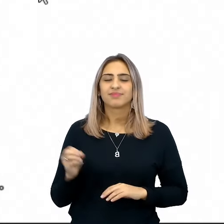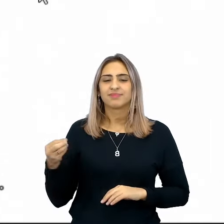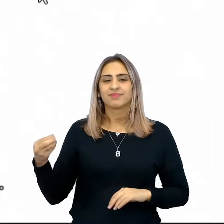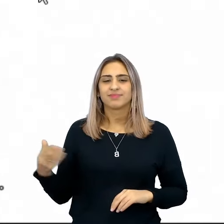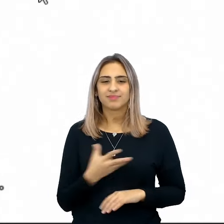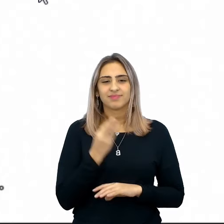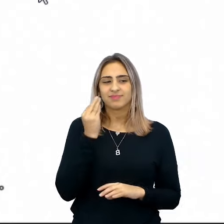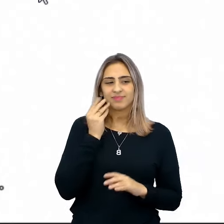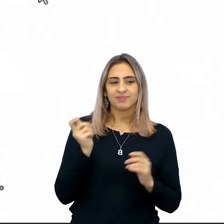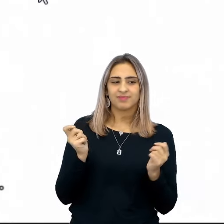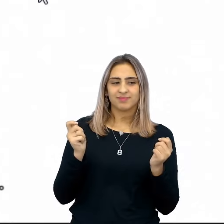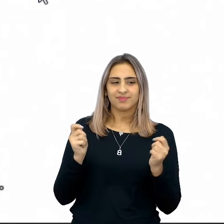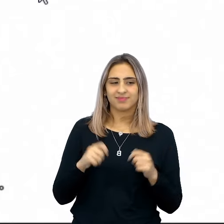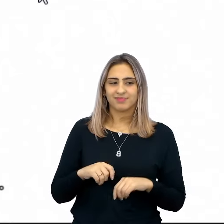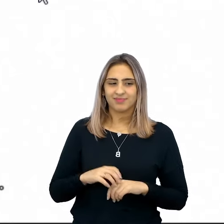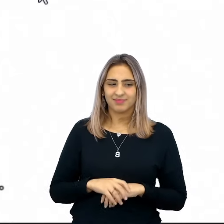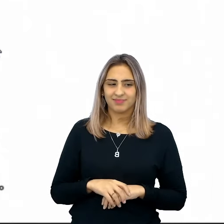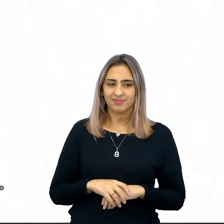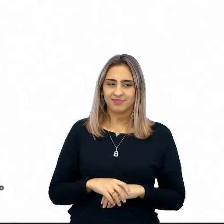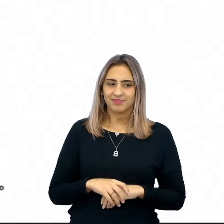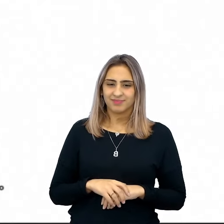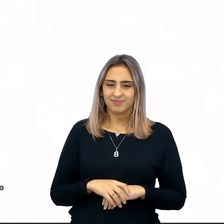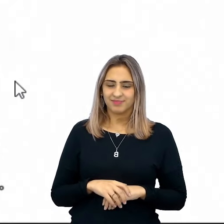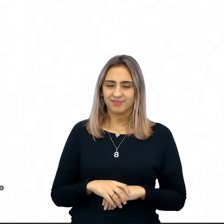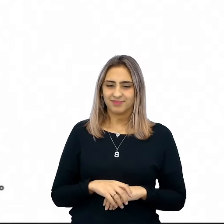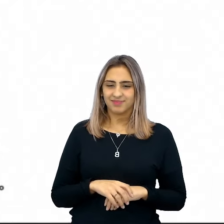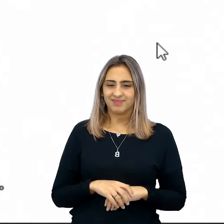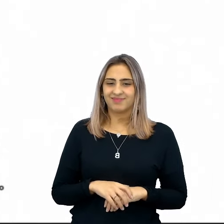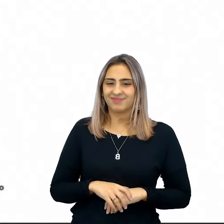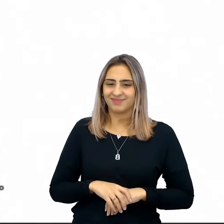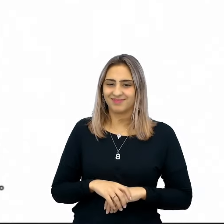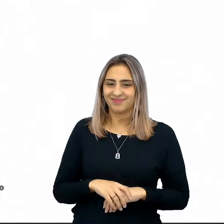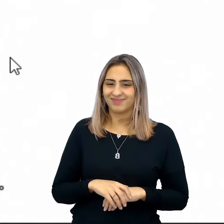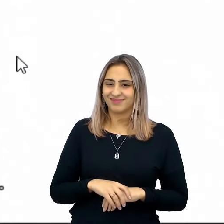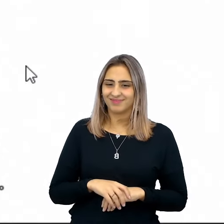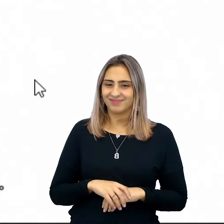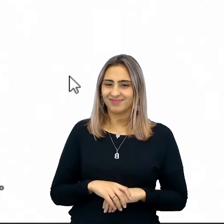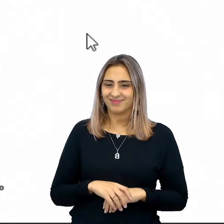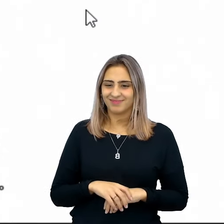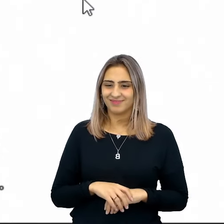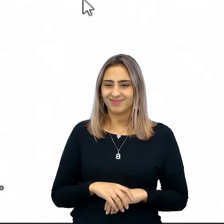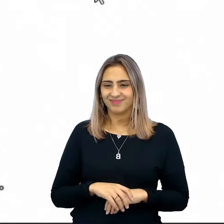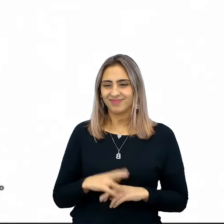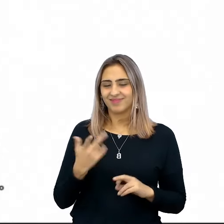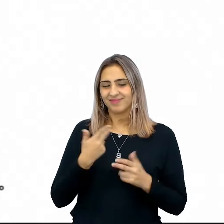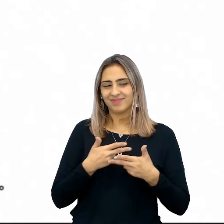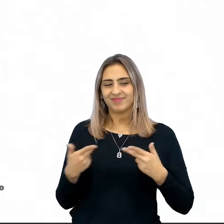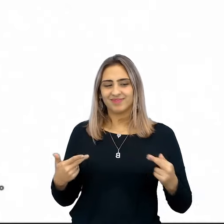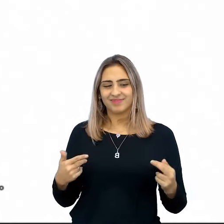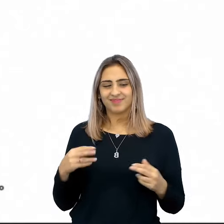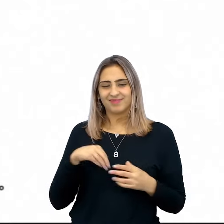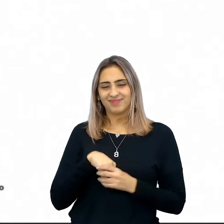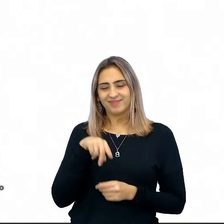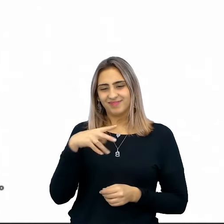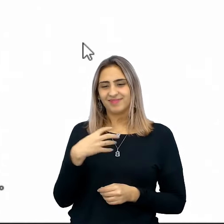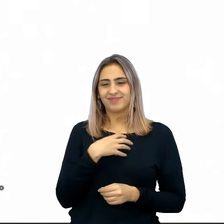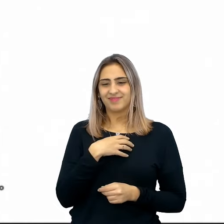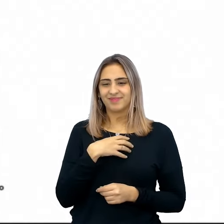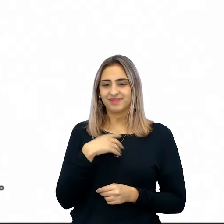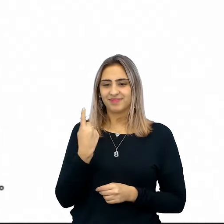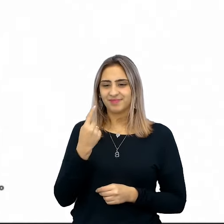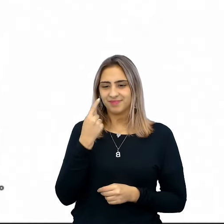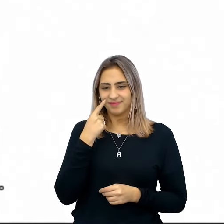novas possibilidades de aprendizagem para as crianças, haja vista, né, que, como a gente viu nesse caso, elas não foram bem nessa AP, então você vai fazer